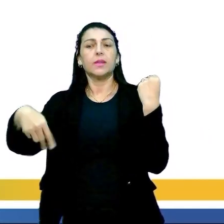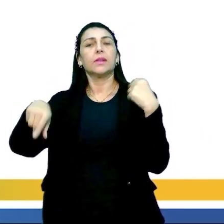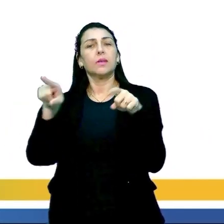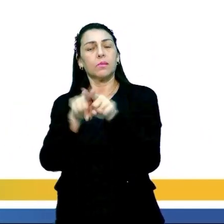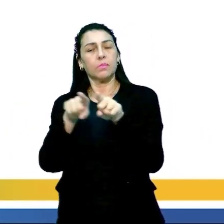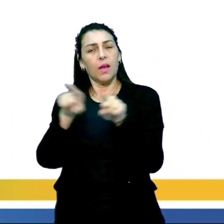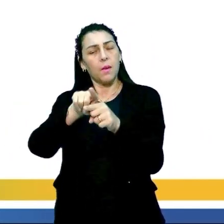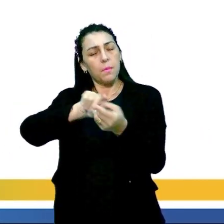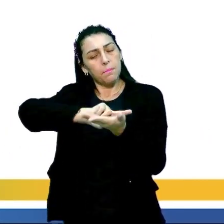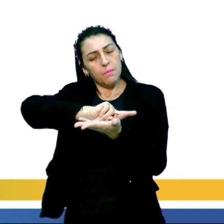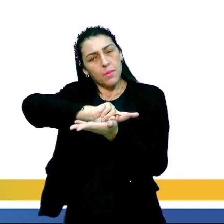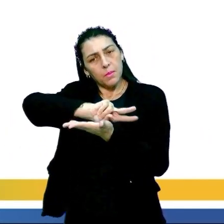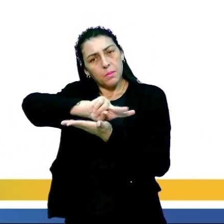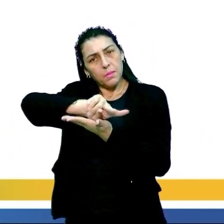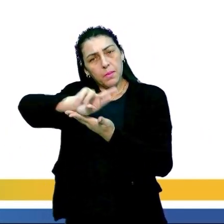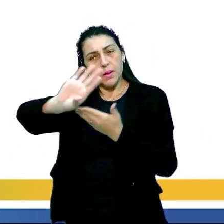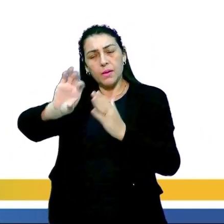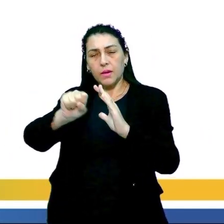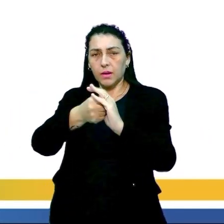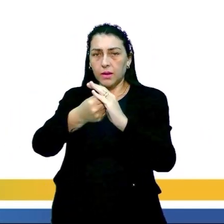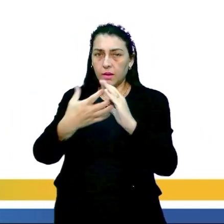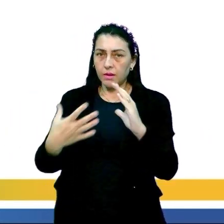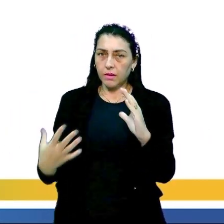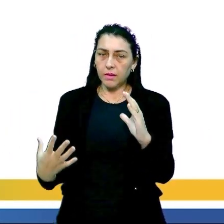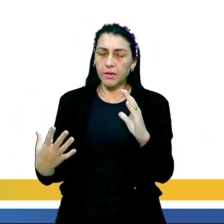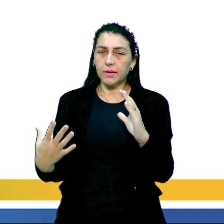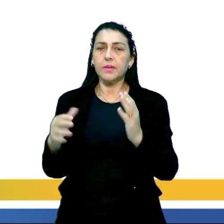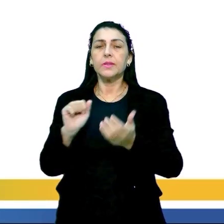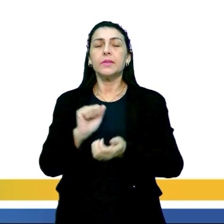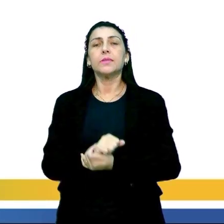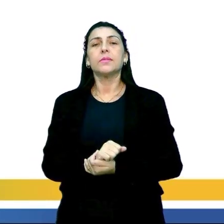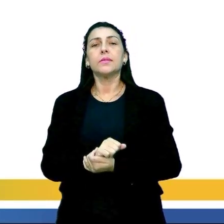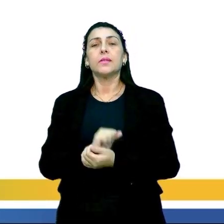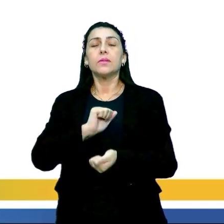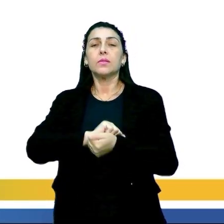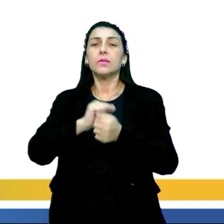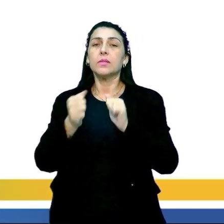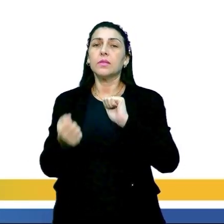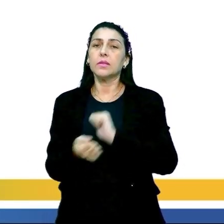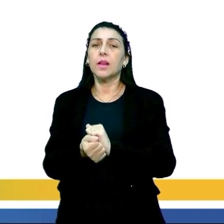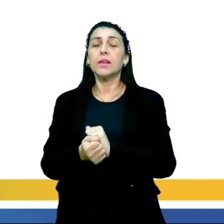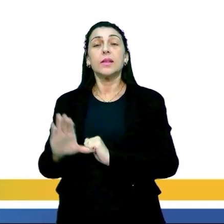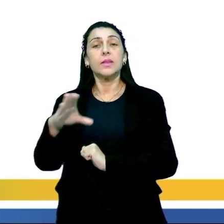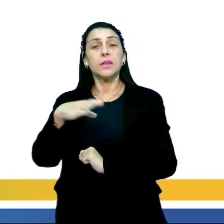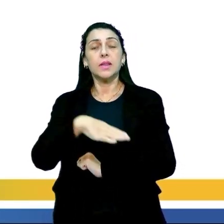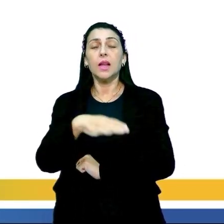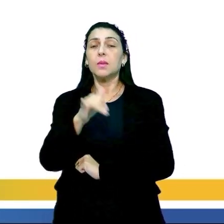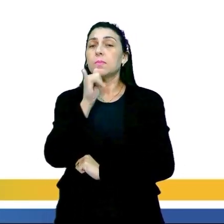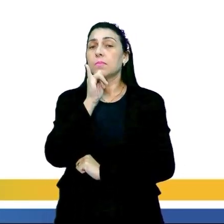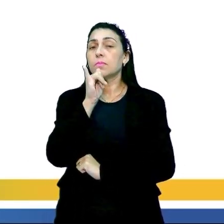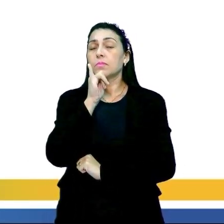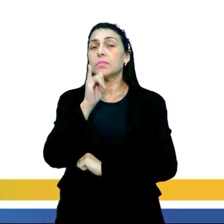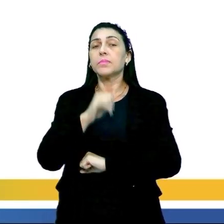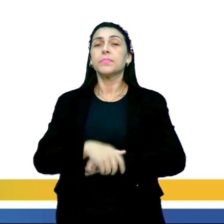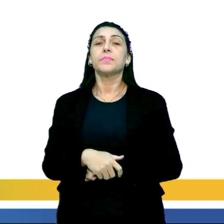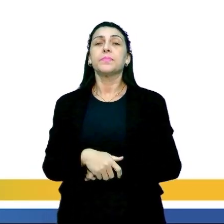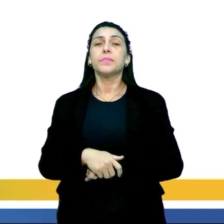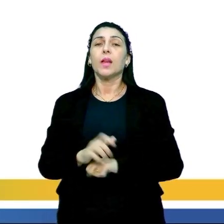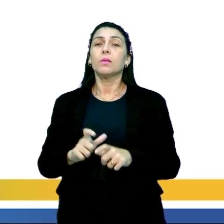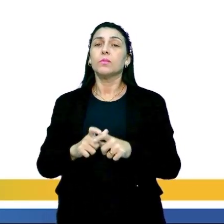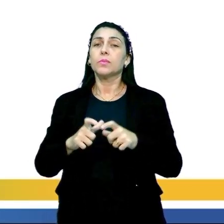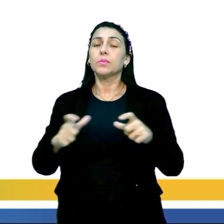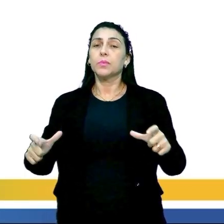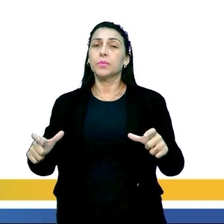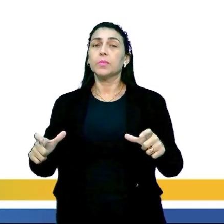também uma série de características associadas às metrópoles, como, por exemplo, o crescimento